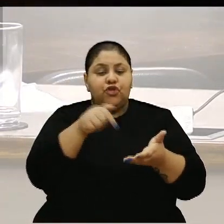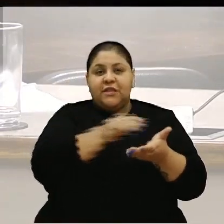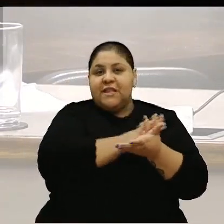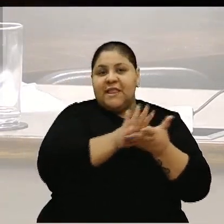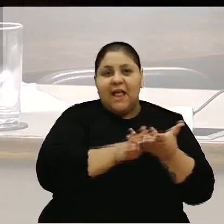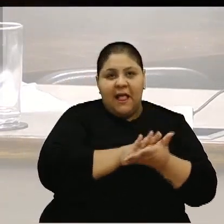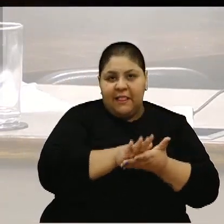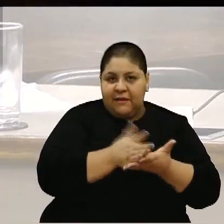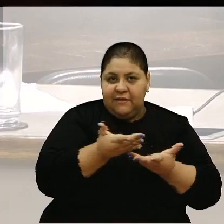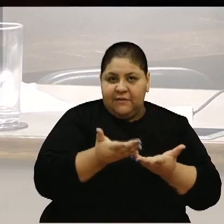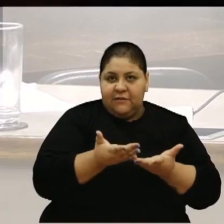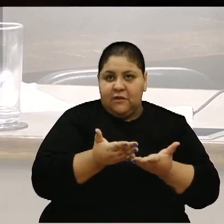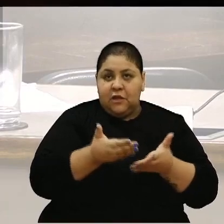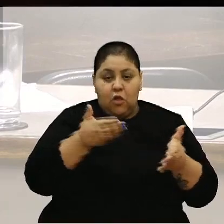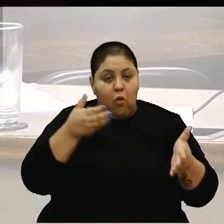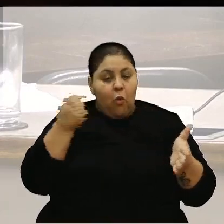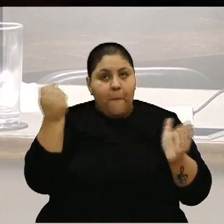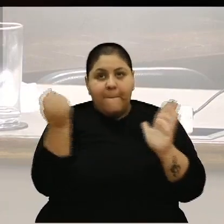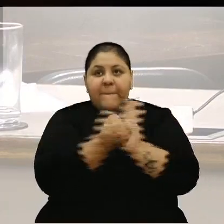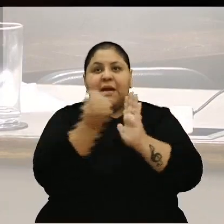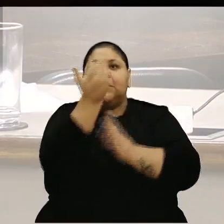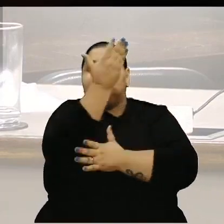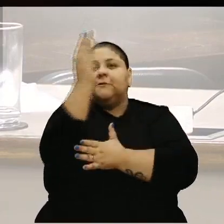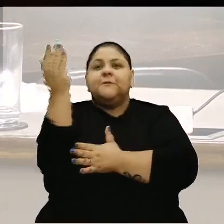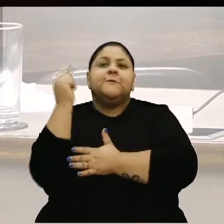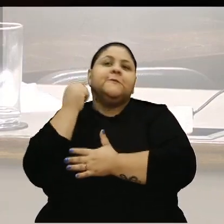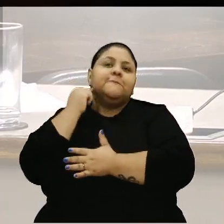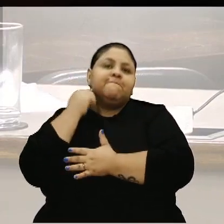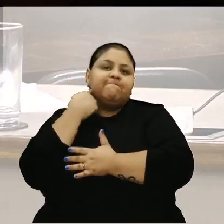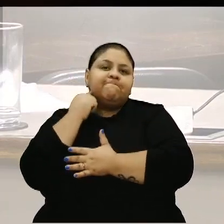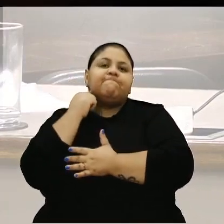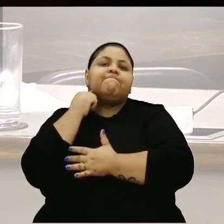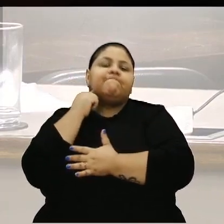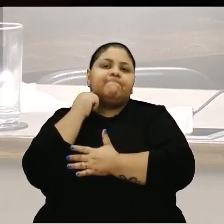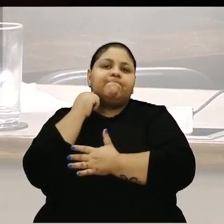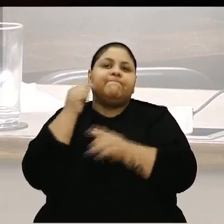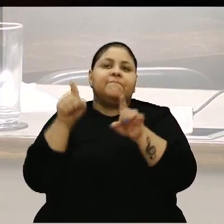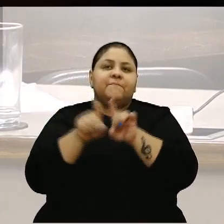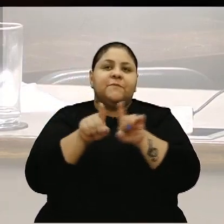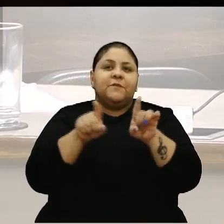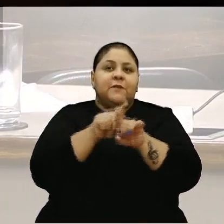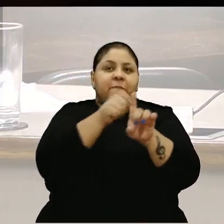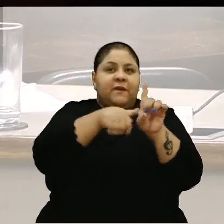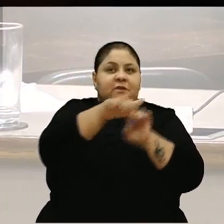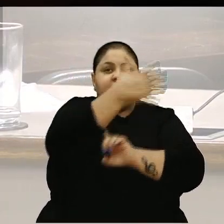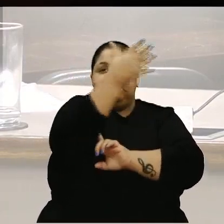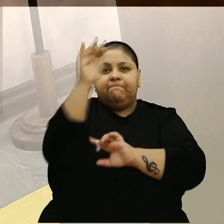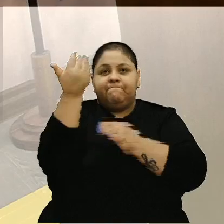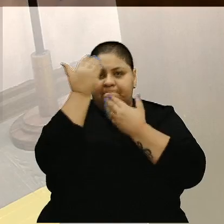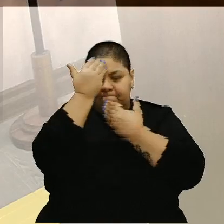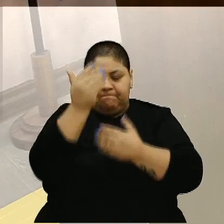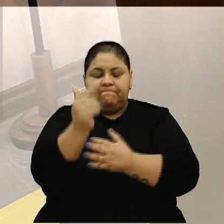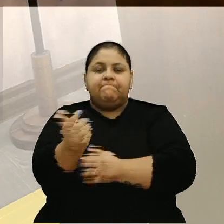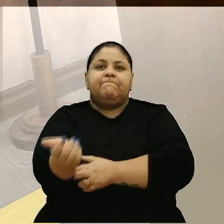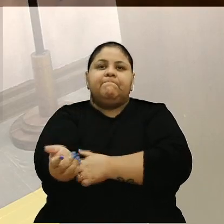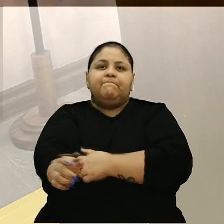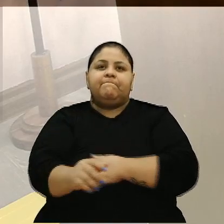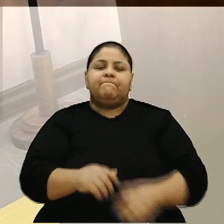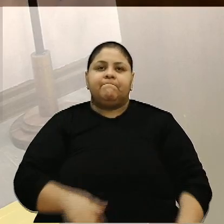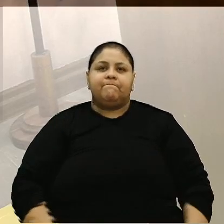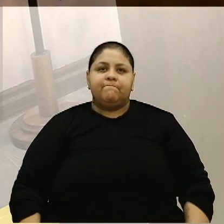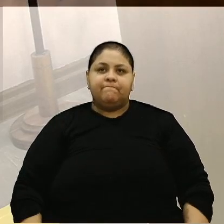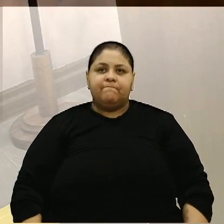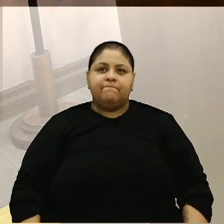gente for ver, com o impacto ambiental que esses resíduos vão gerar no meio ambiente e também na sociedade. Obrigado, vereador. Perfeito, obrigado,